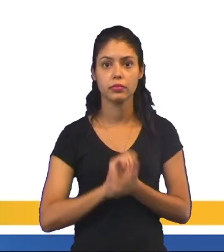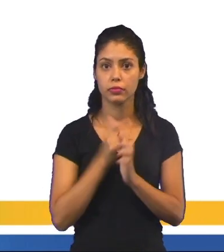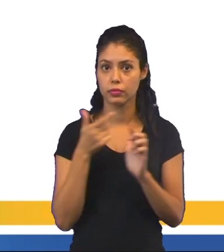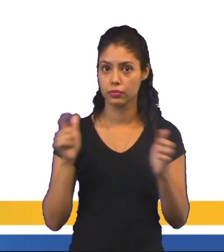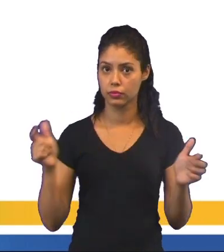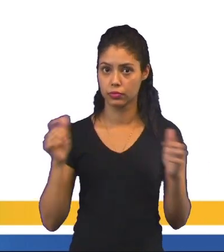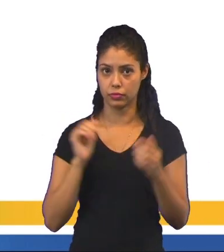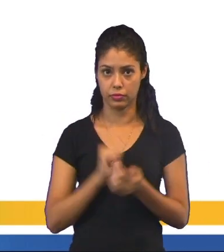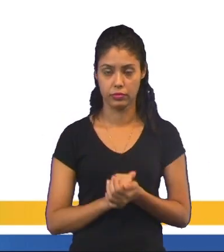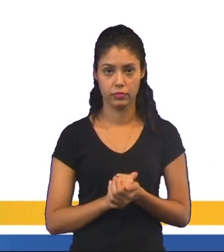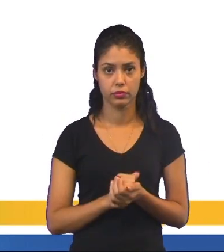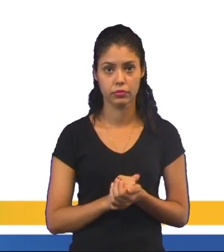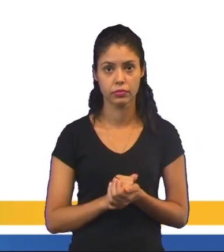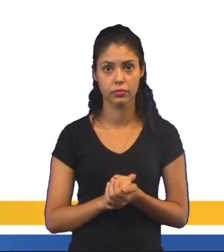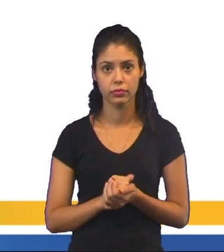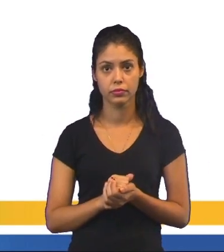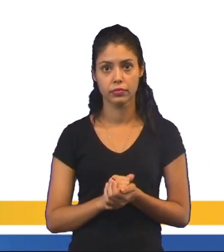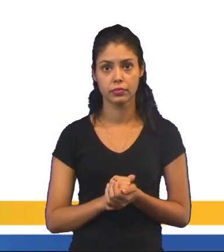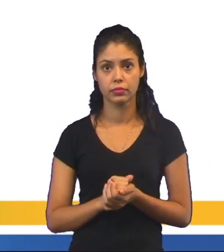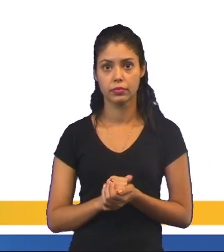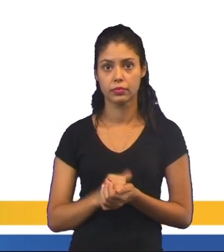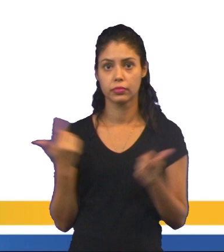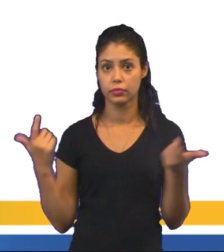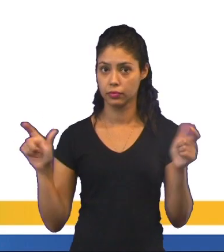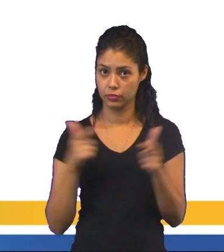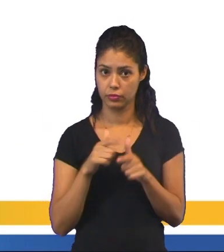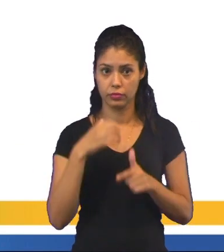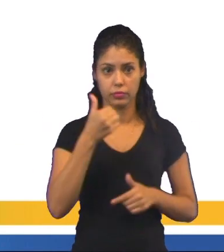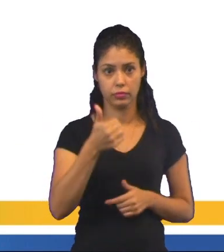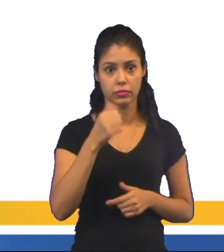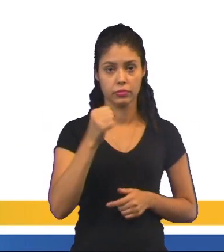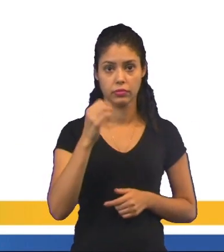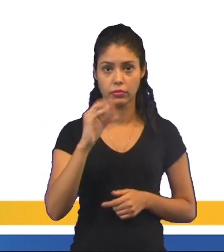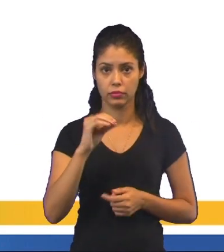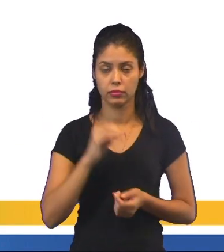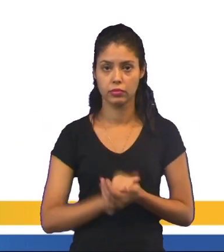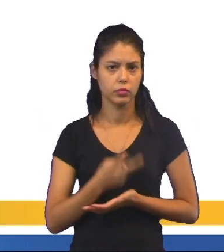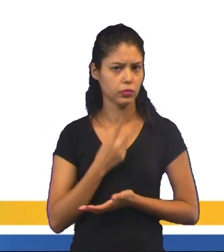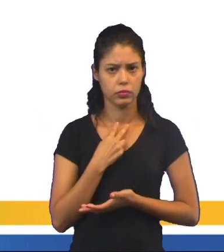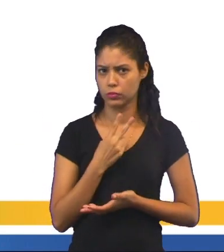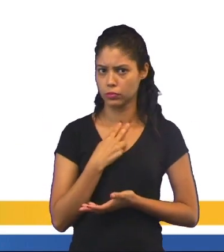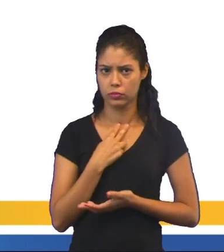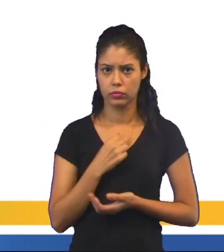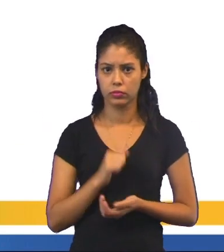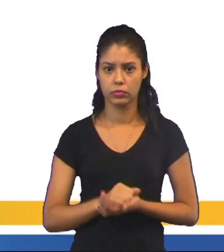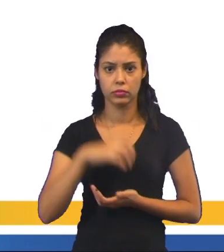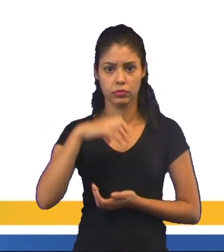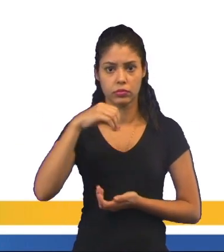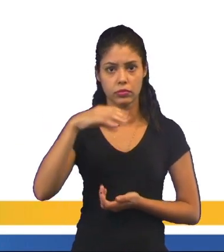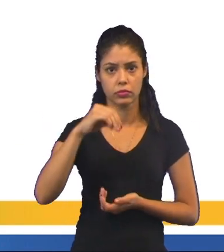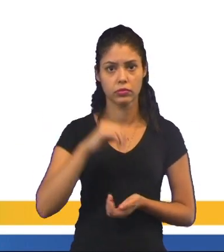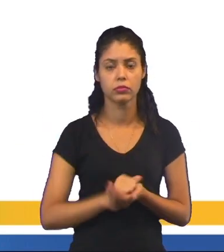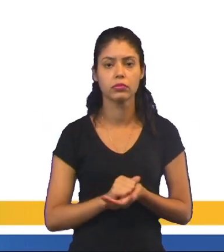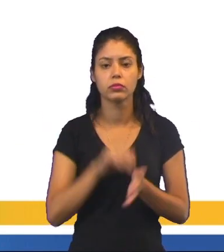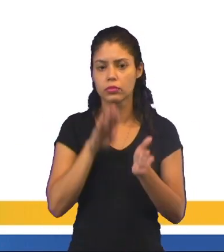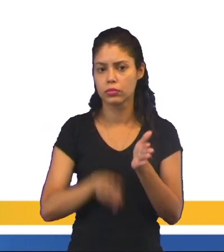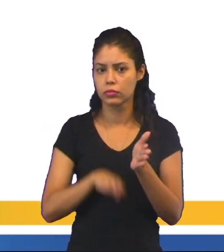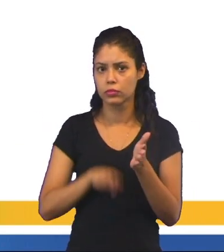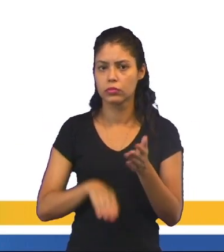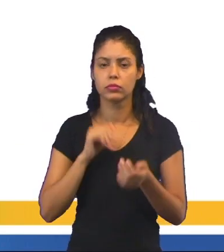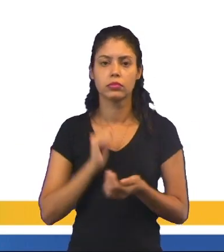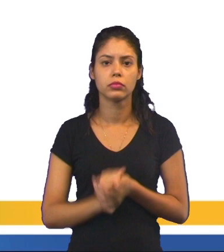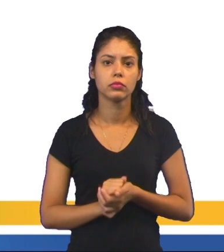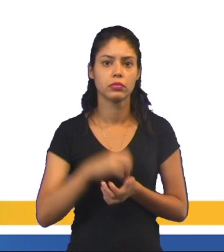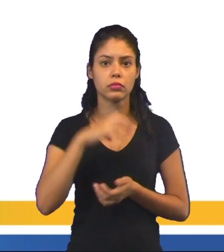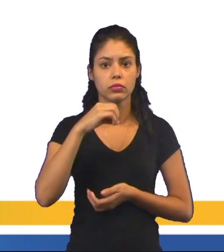maior que 90 o menor que 180 não pode ser 90 para baixo